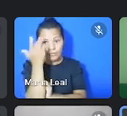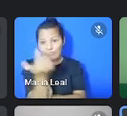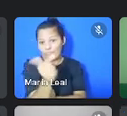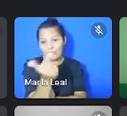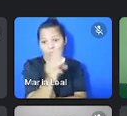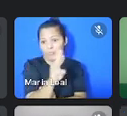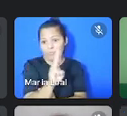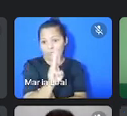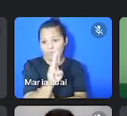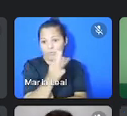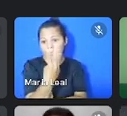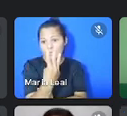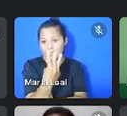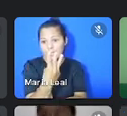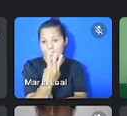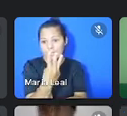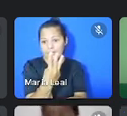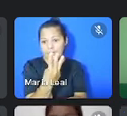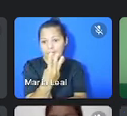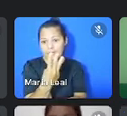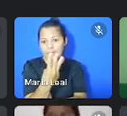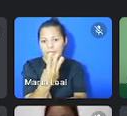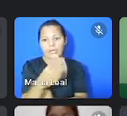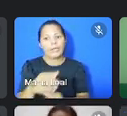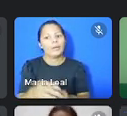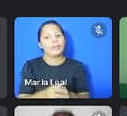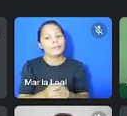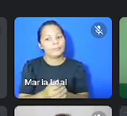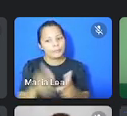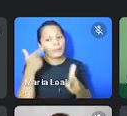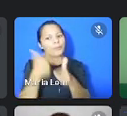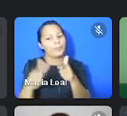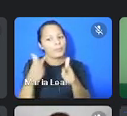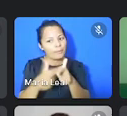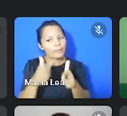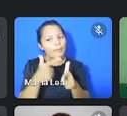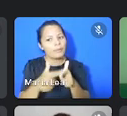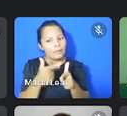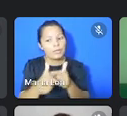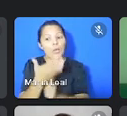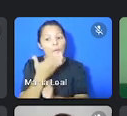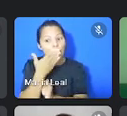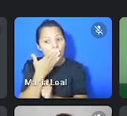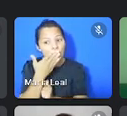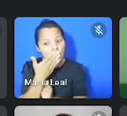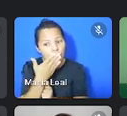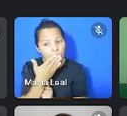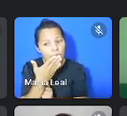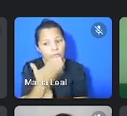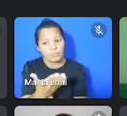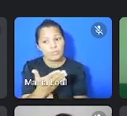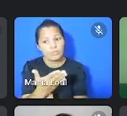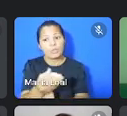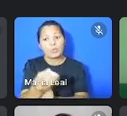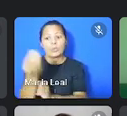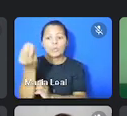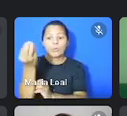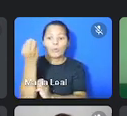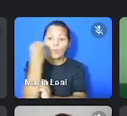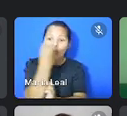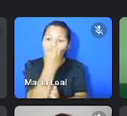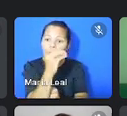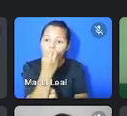Então, Silvânia, isso é um problema, entendeu? Porque foi algo que eu pedi para vocês colocarem o nome dos